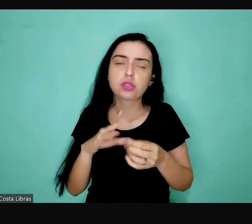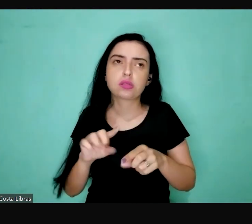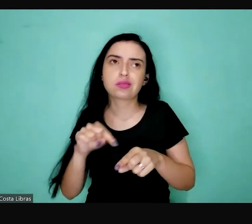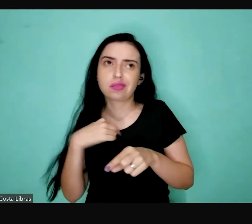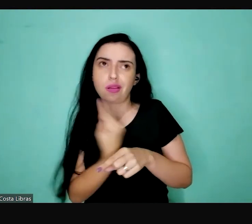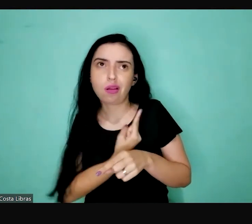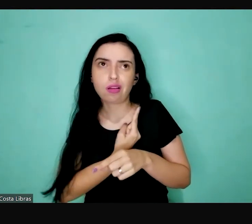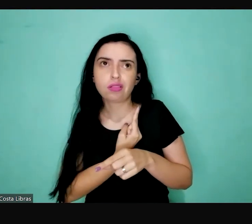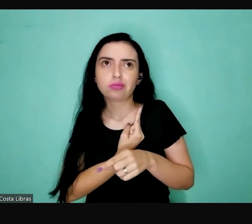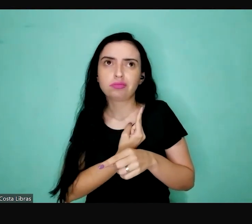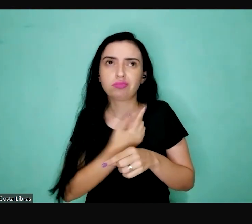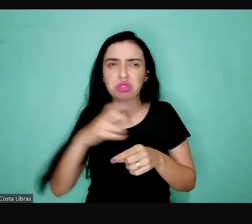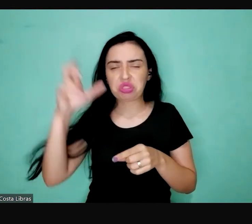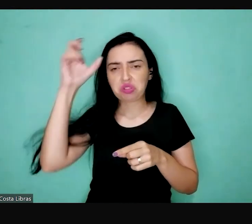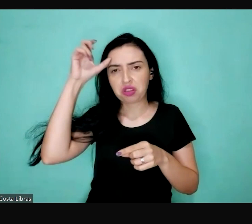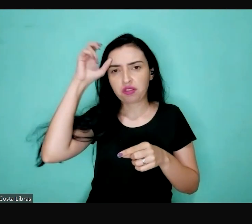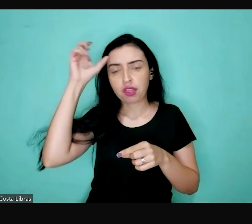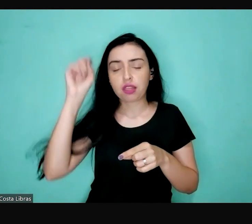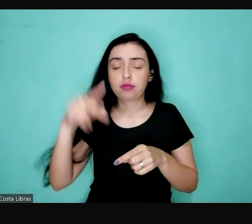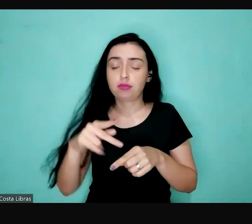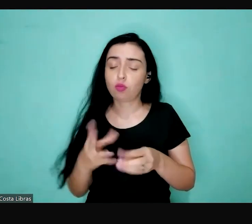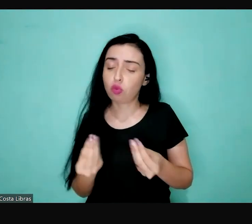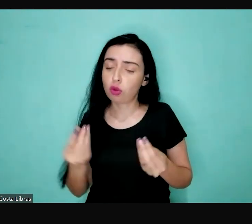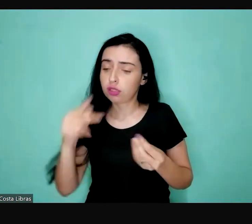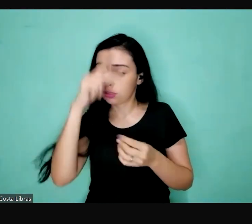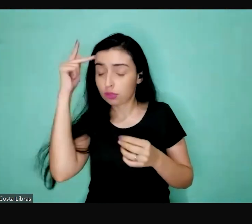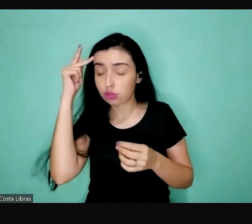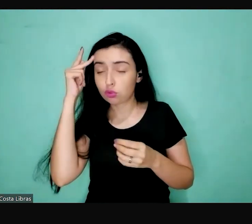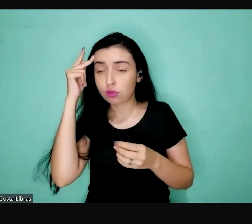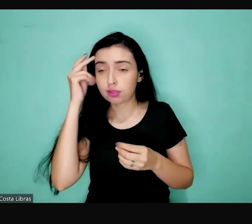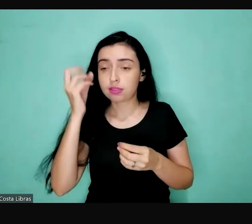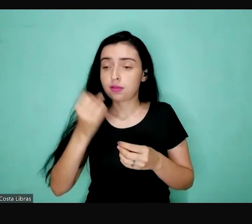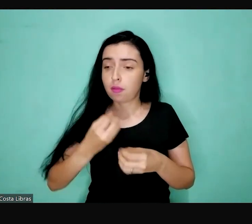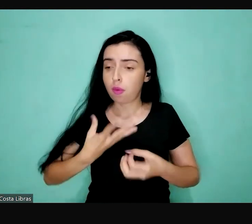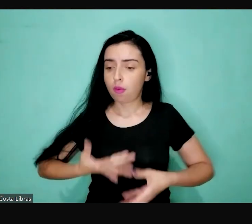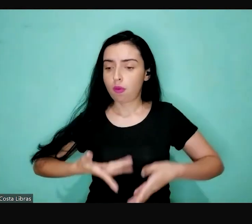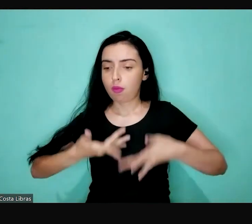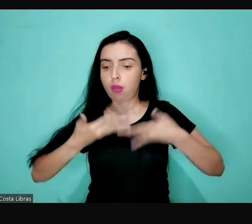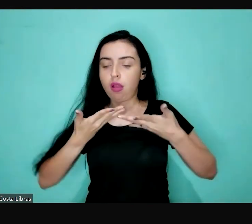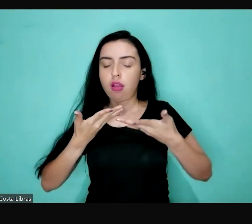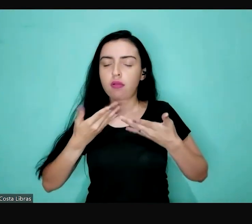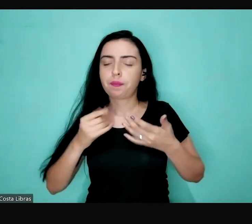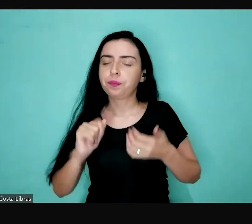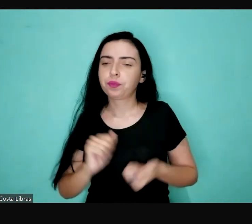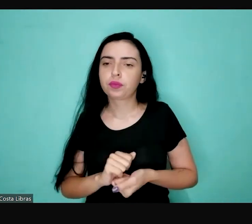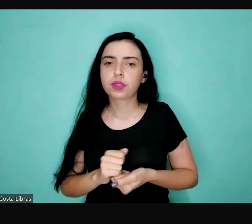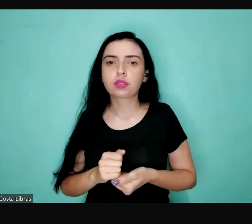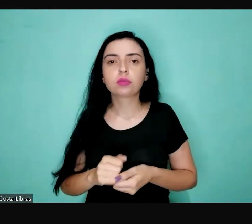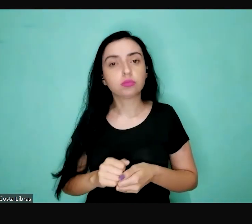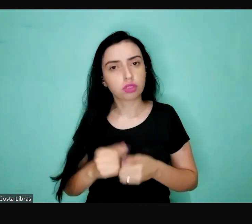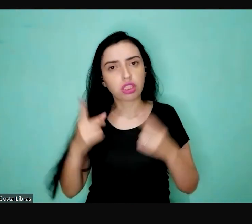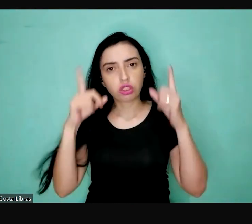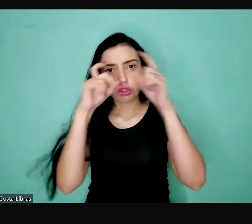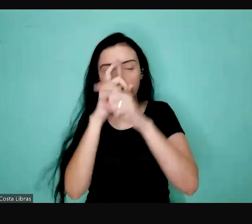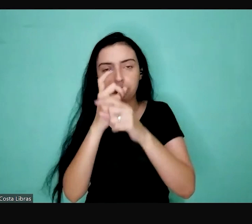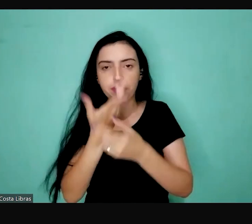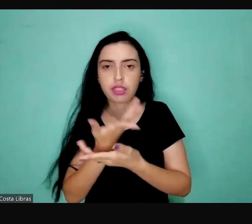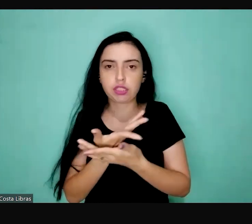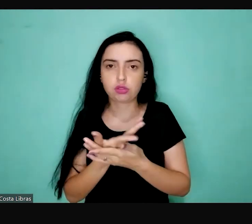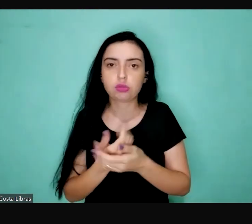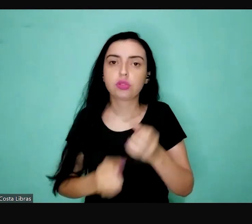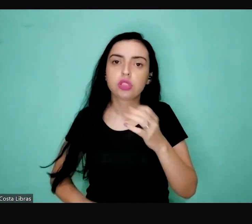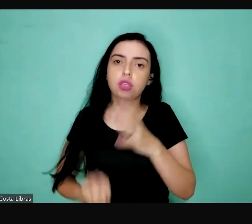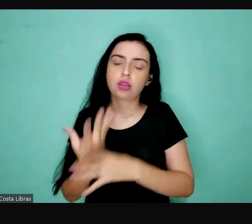no inferno há muita gente cheia de boa vontade, né? O sistema de precedentes ele é difícil de ser